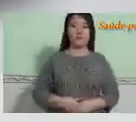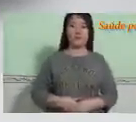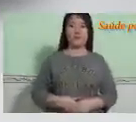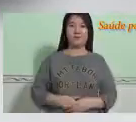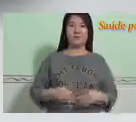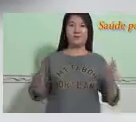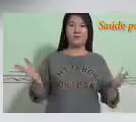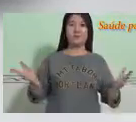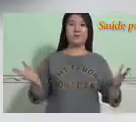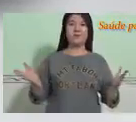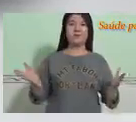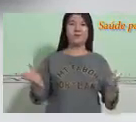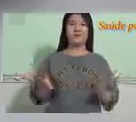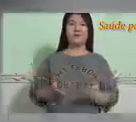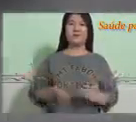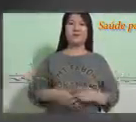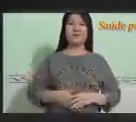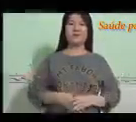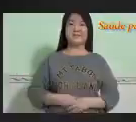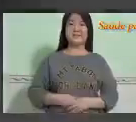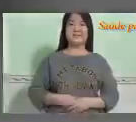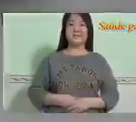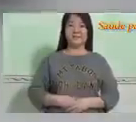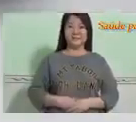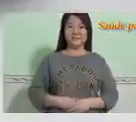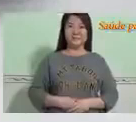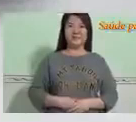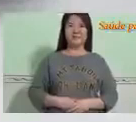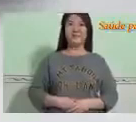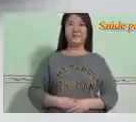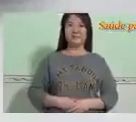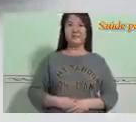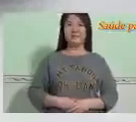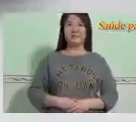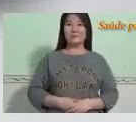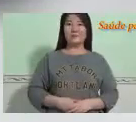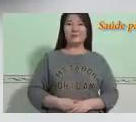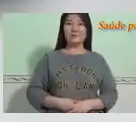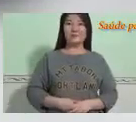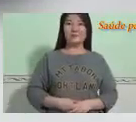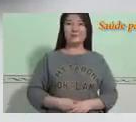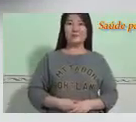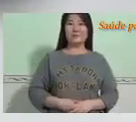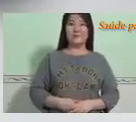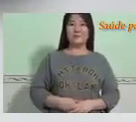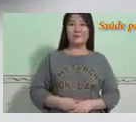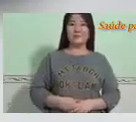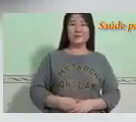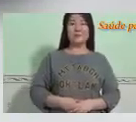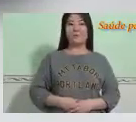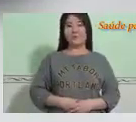rosto adequadamente como uma loção de limpeza, de acordo com o tipo de pele, aplicar um bom tônico facial